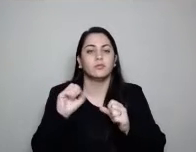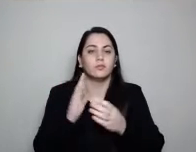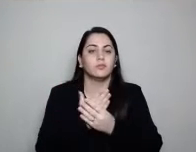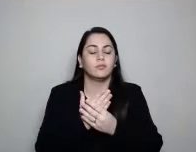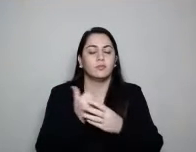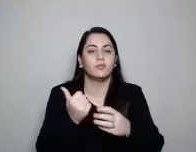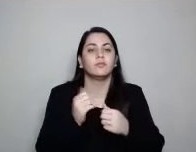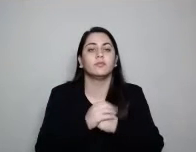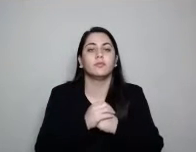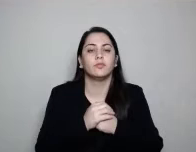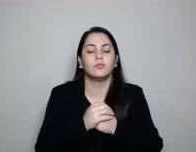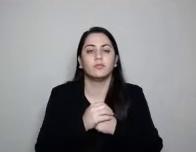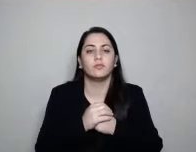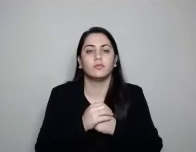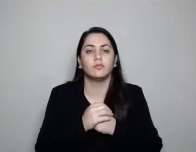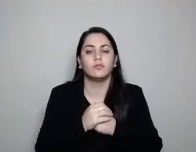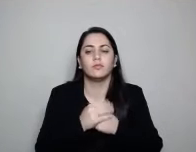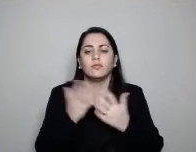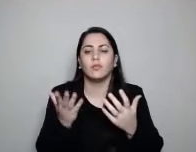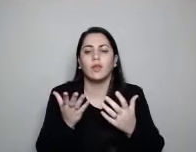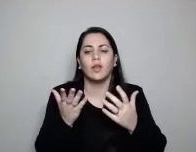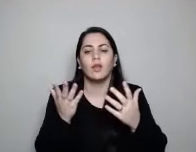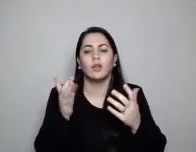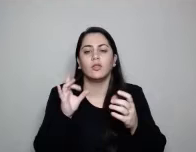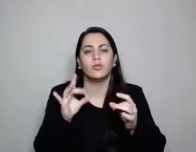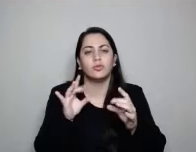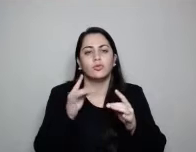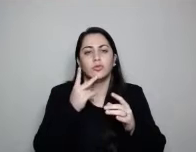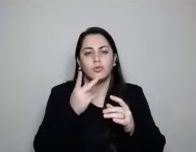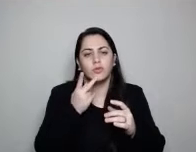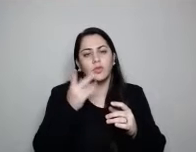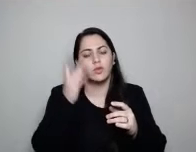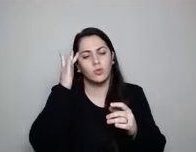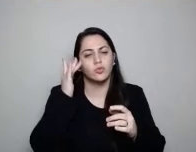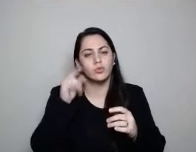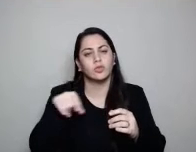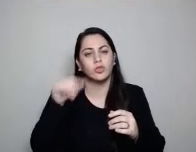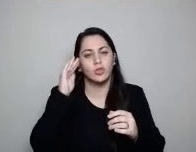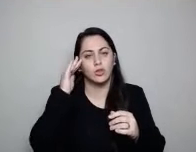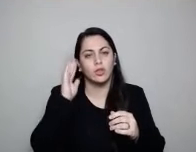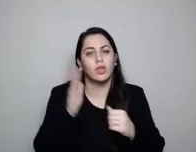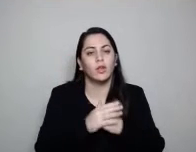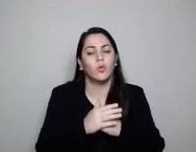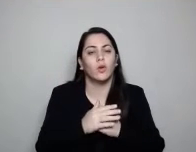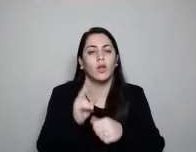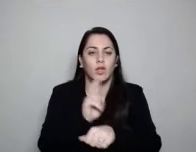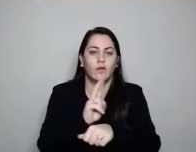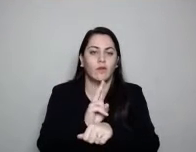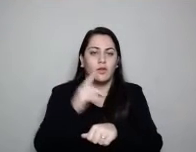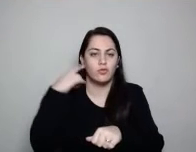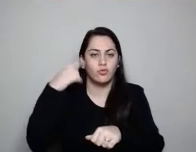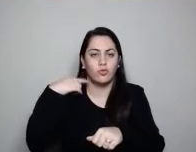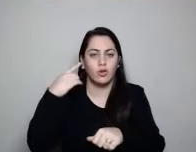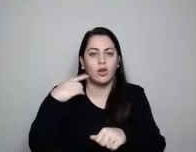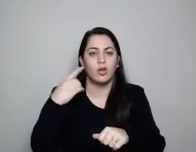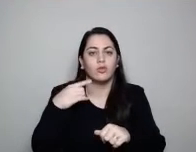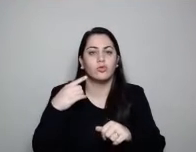só para alinhar, tenho certeza que já está na compreensão de Vossa Excelência, que a sustentação oral fica, portanto, para a sessão